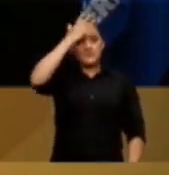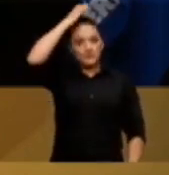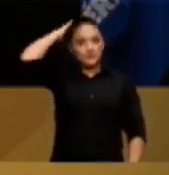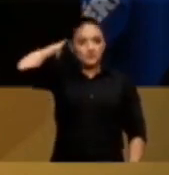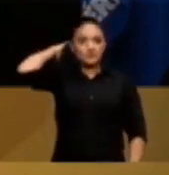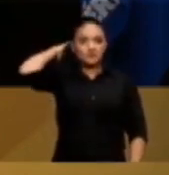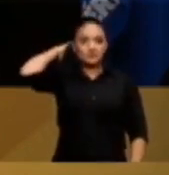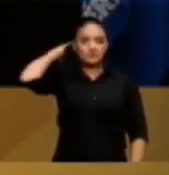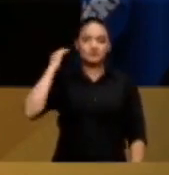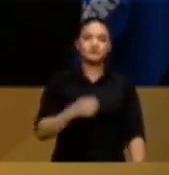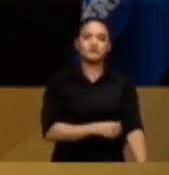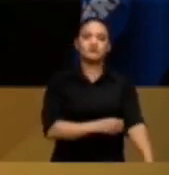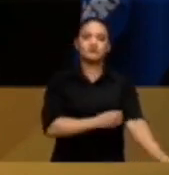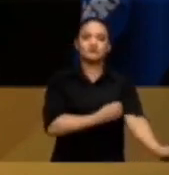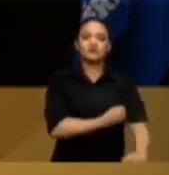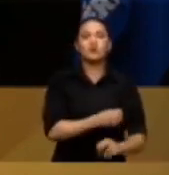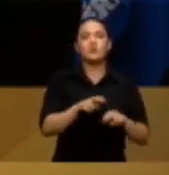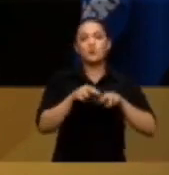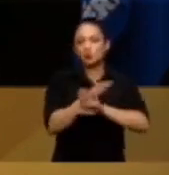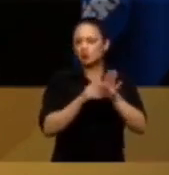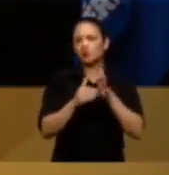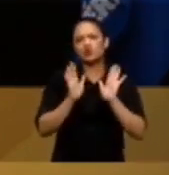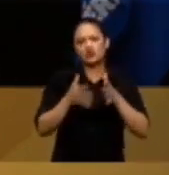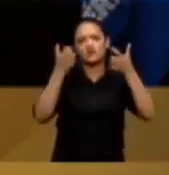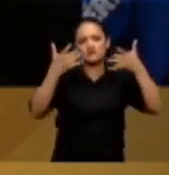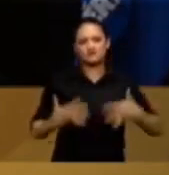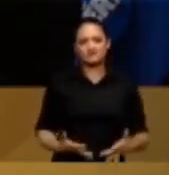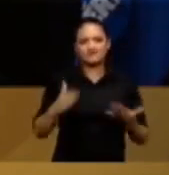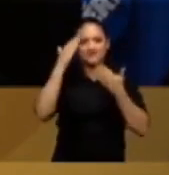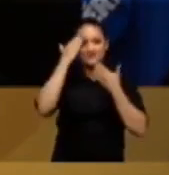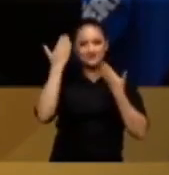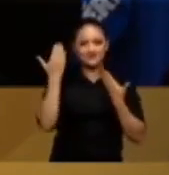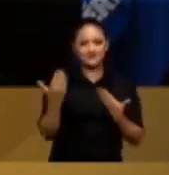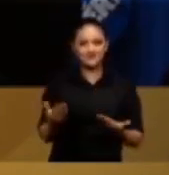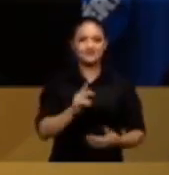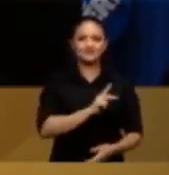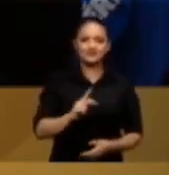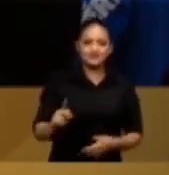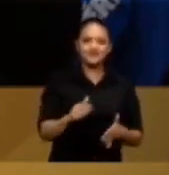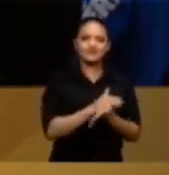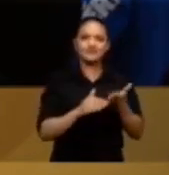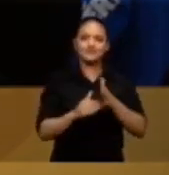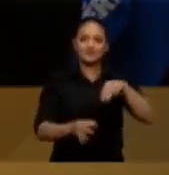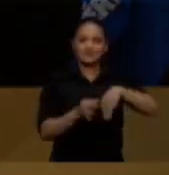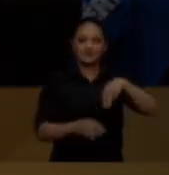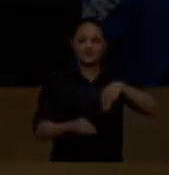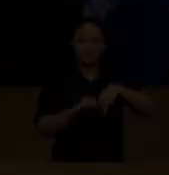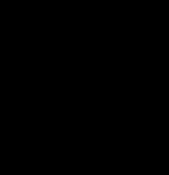consoante precedentes aqui expostos. Muito obrigado, senhor presidente, senhoras ministras e senhores ministros.